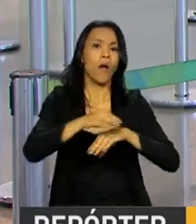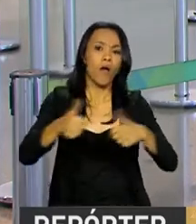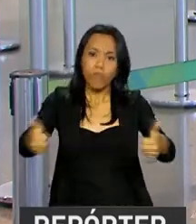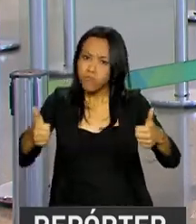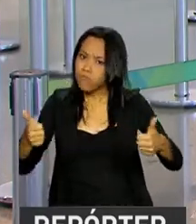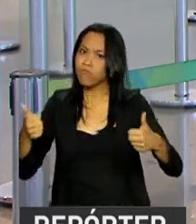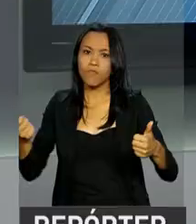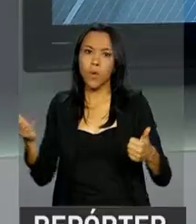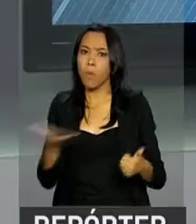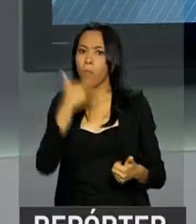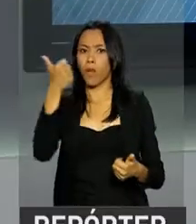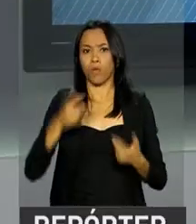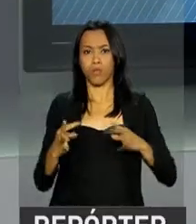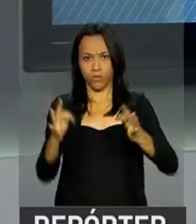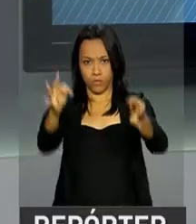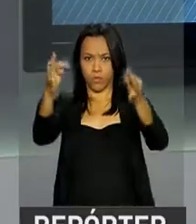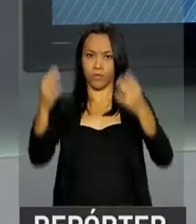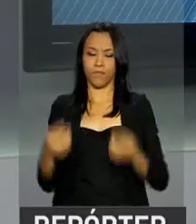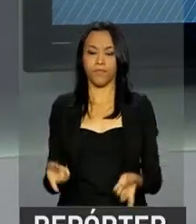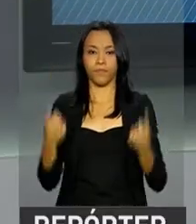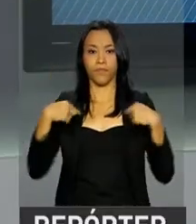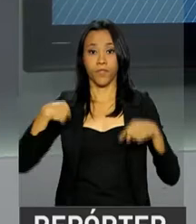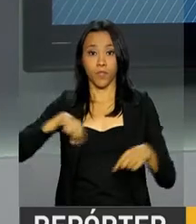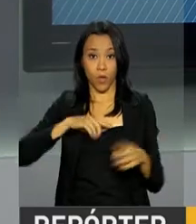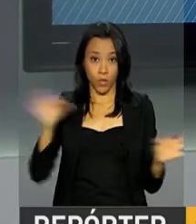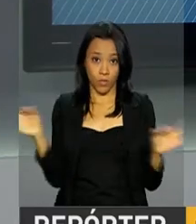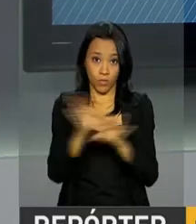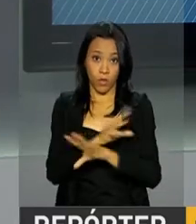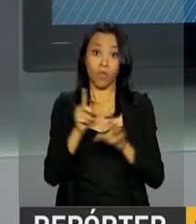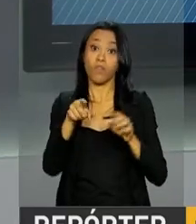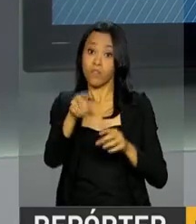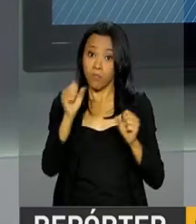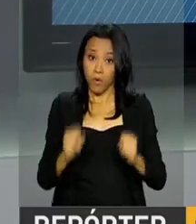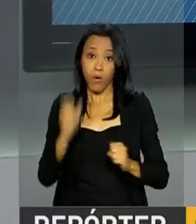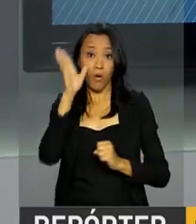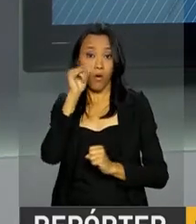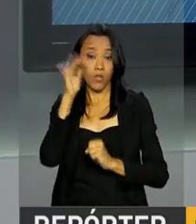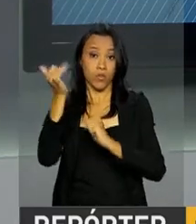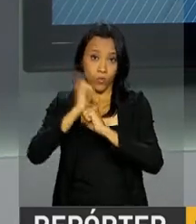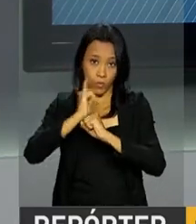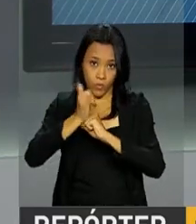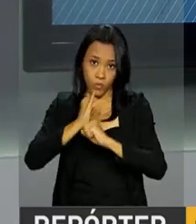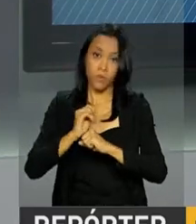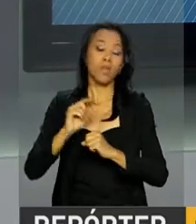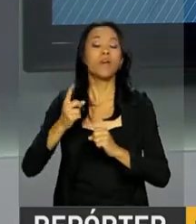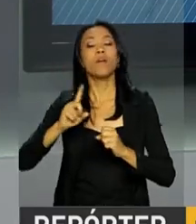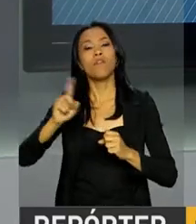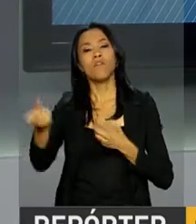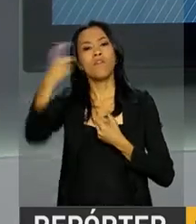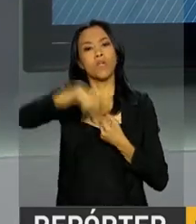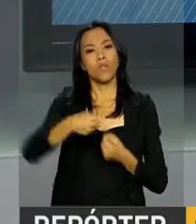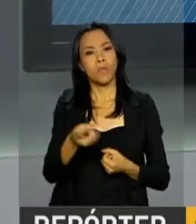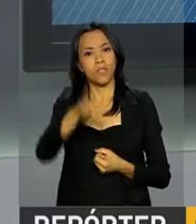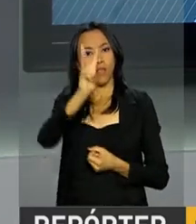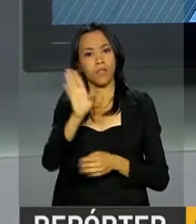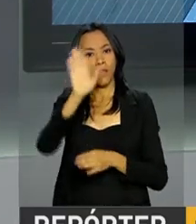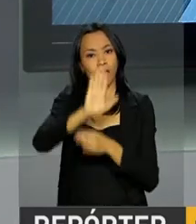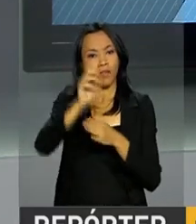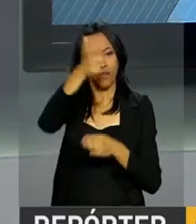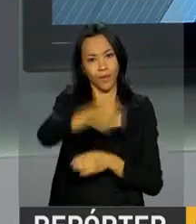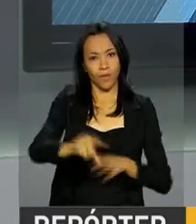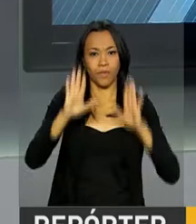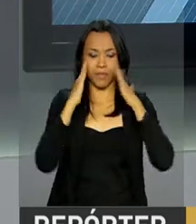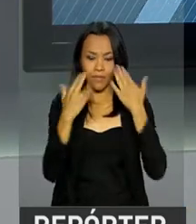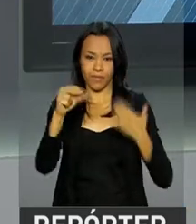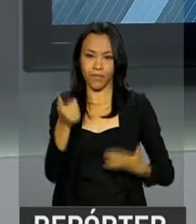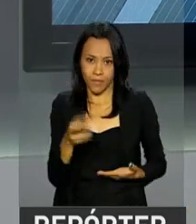da tecnologia. Nós ficamos por aqui. Você pode rever as reportagens no YouTube. Voltamos às 15h na próxima edição do